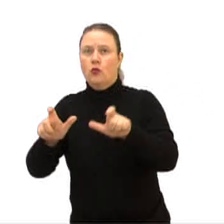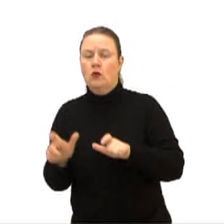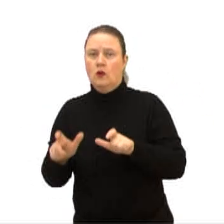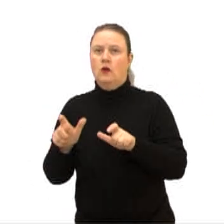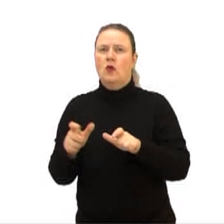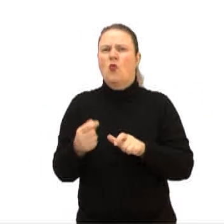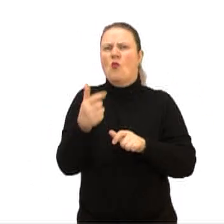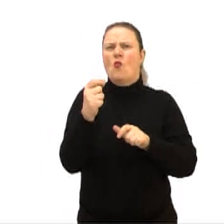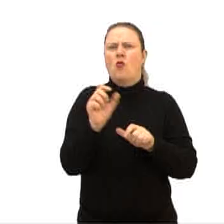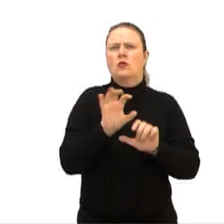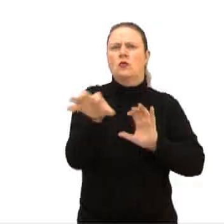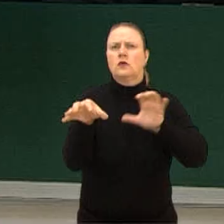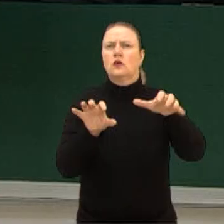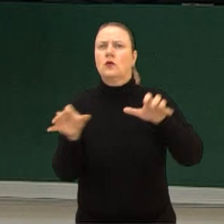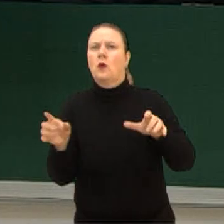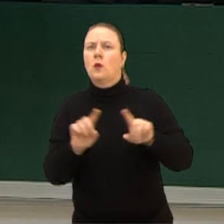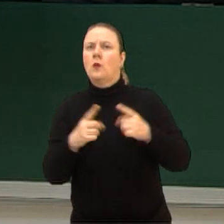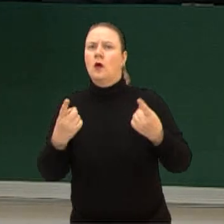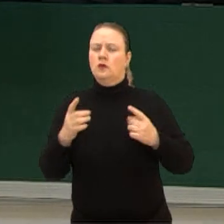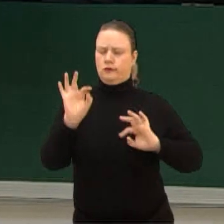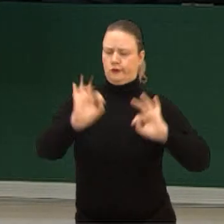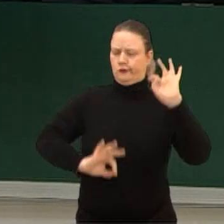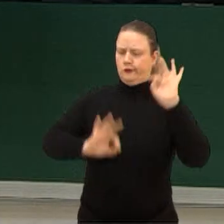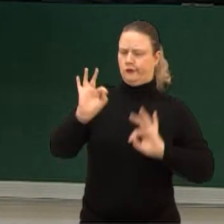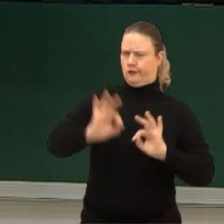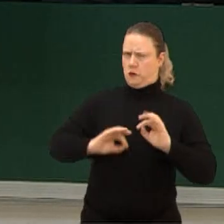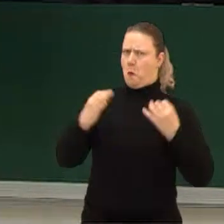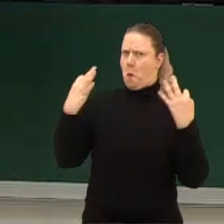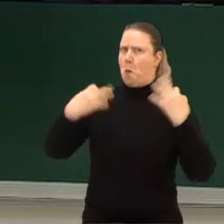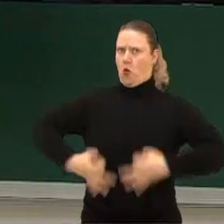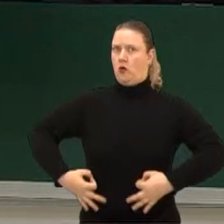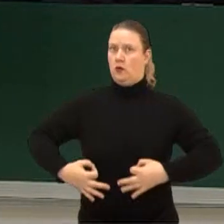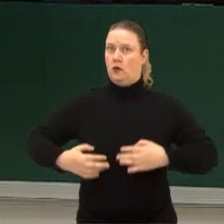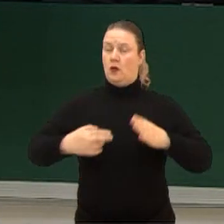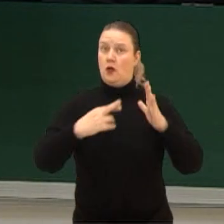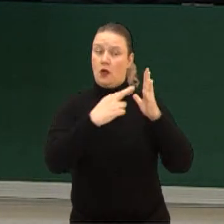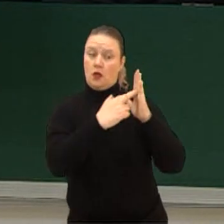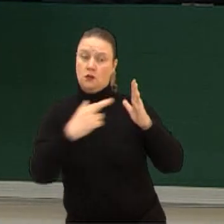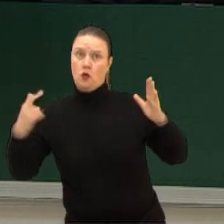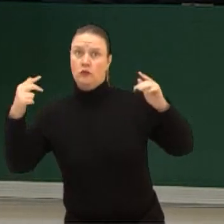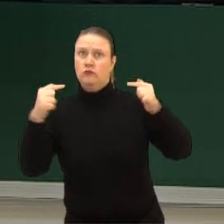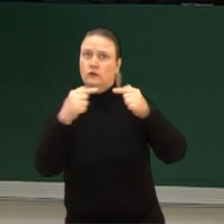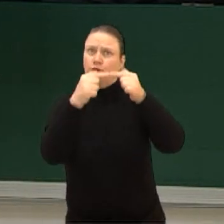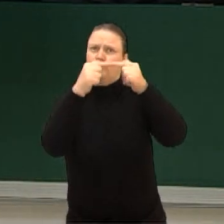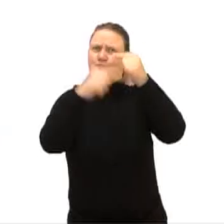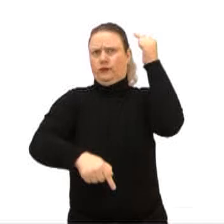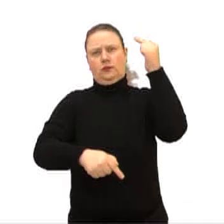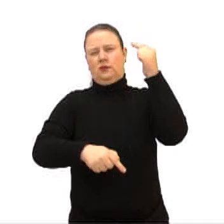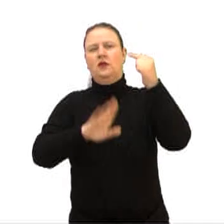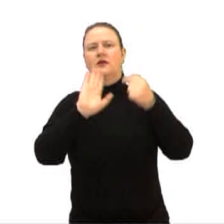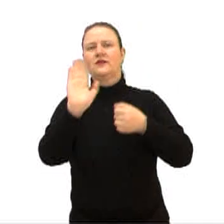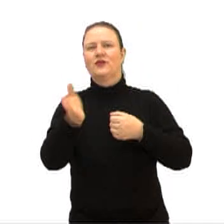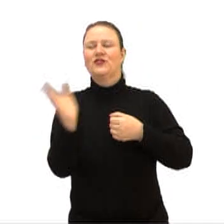núcleos demográficos, mas todos muito bem organizados. Quero que vocês marquem a incorreta e voltamos já já.